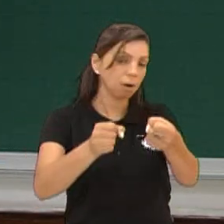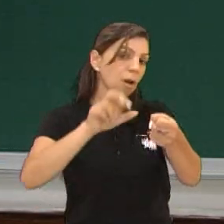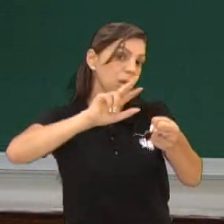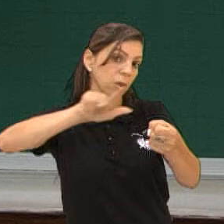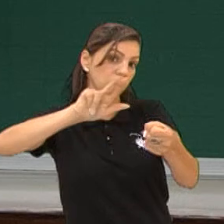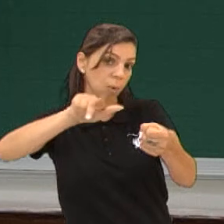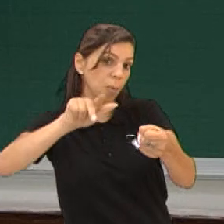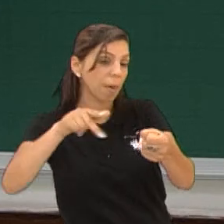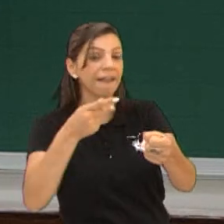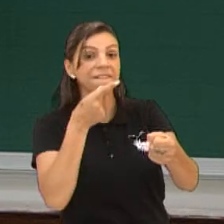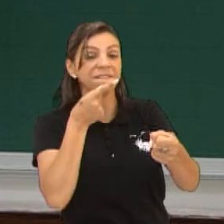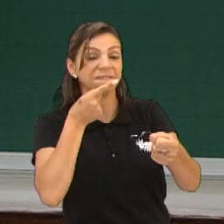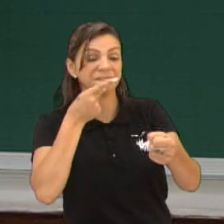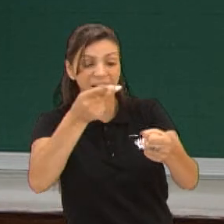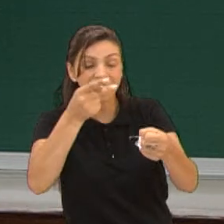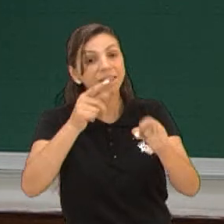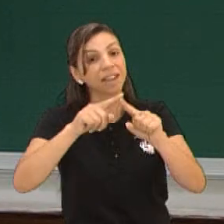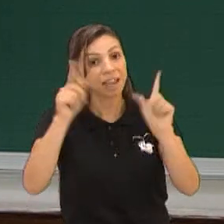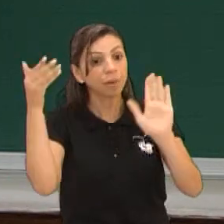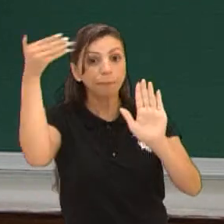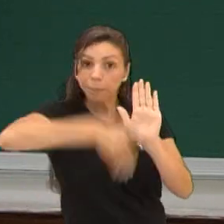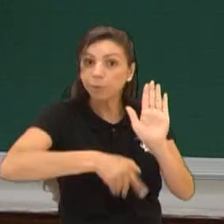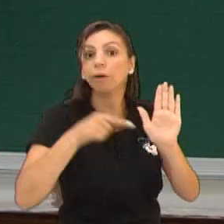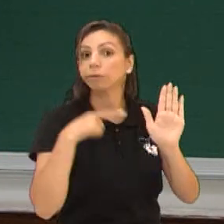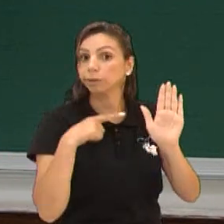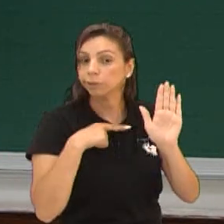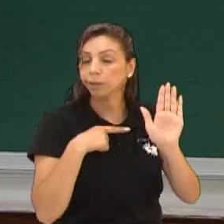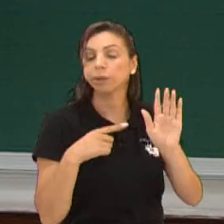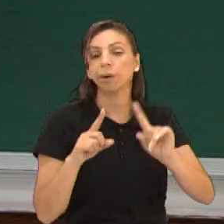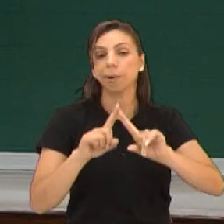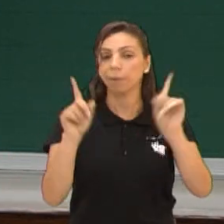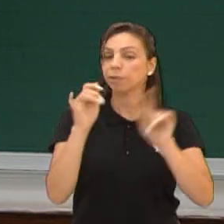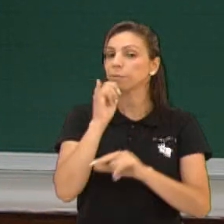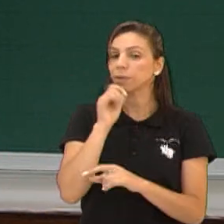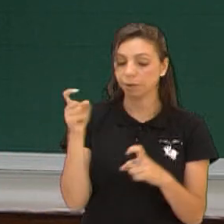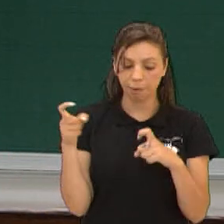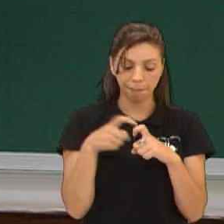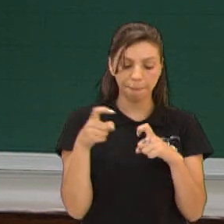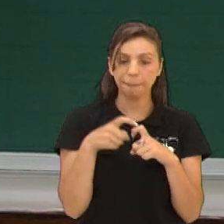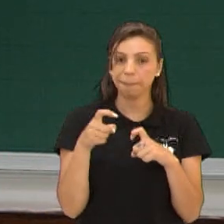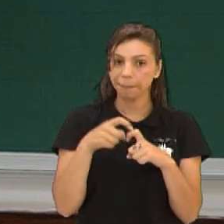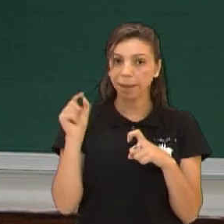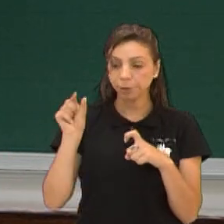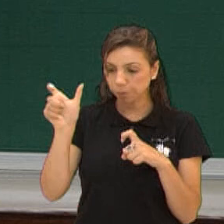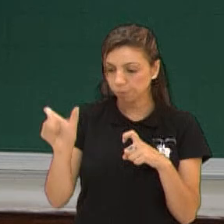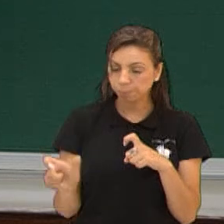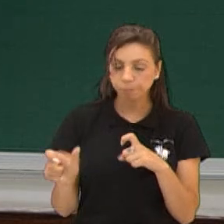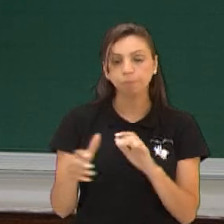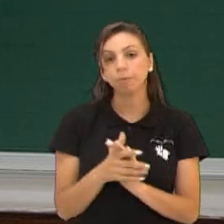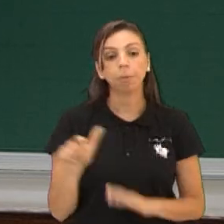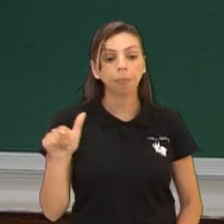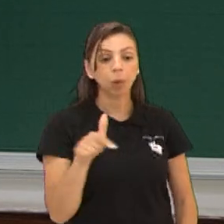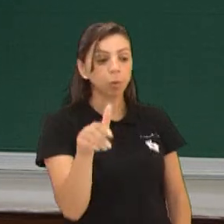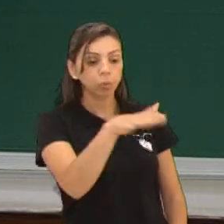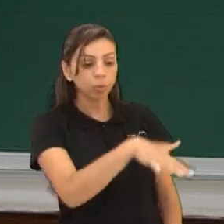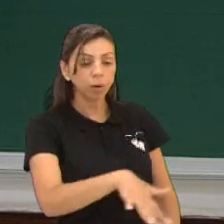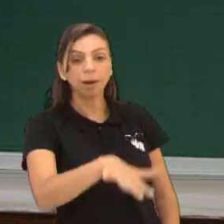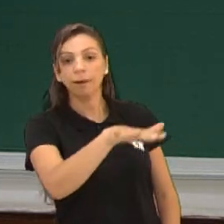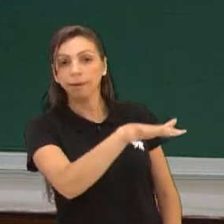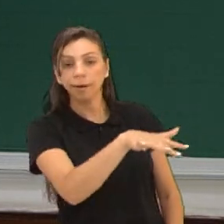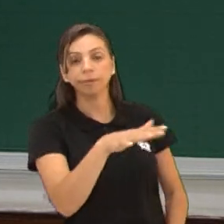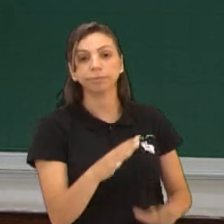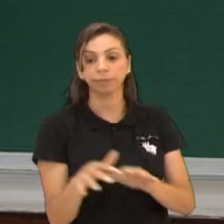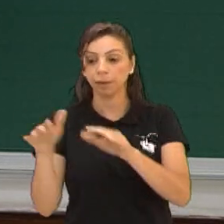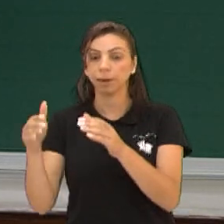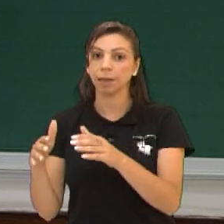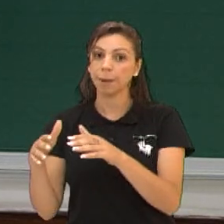aí não é falar se é válido mas isso mesmo médio ou se essa fala desse médio é utilizada em outro ambiente